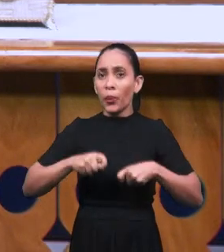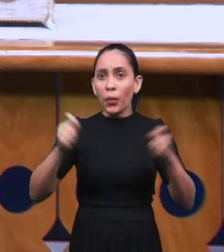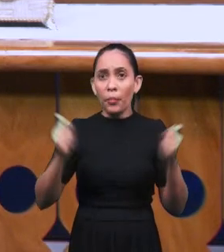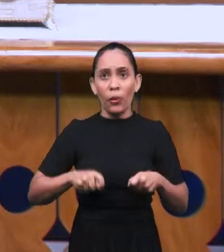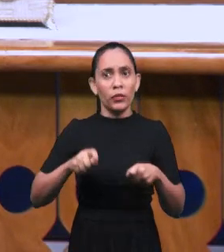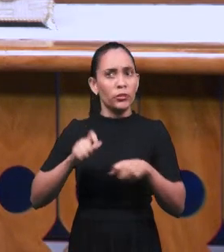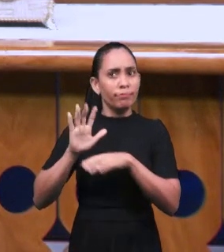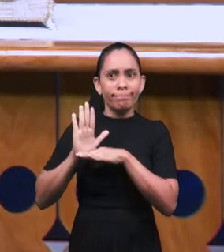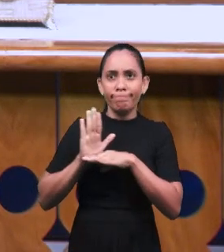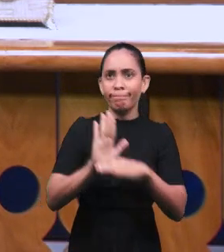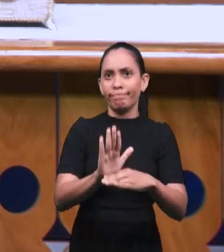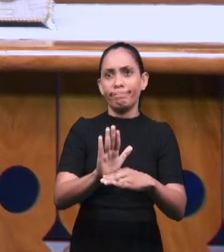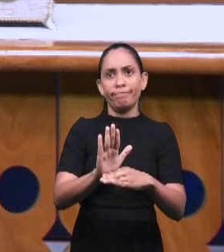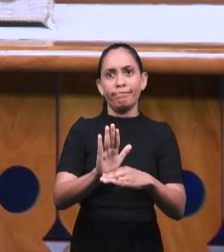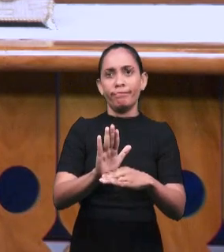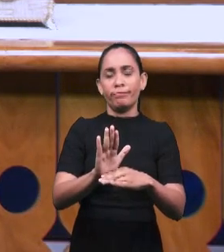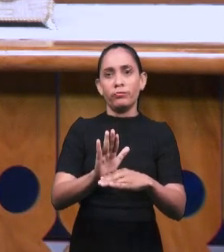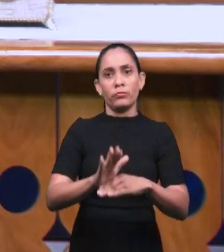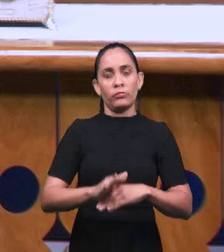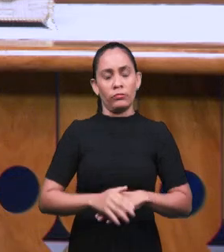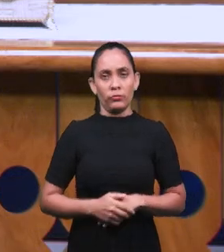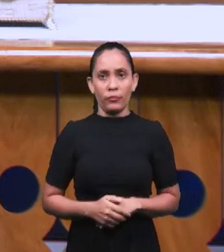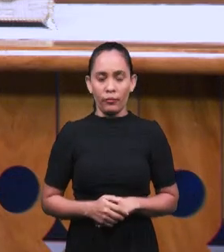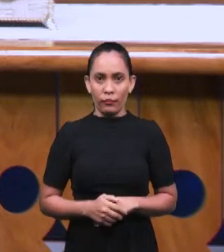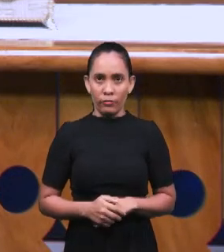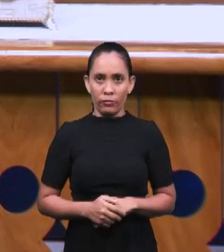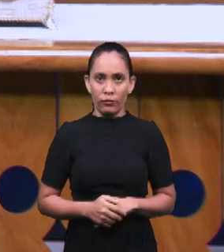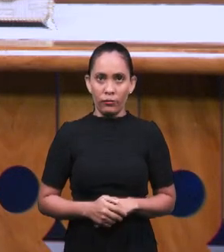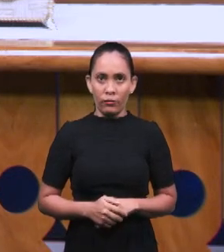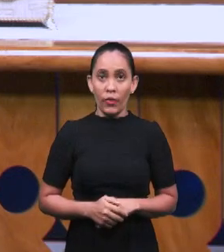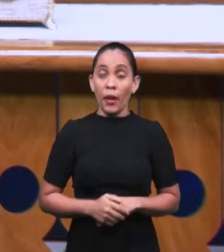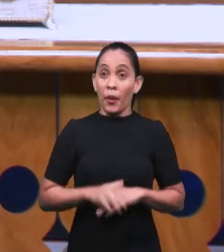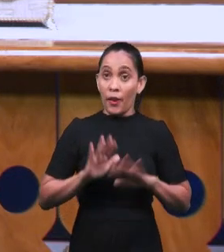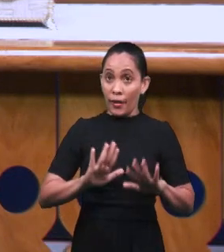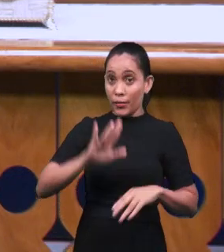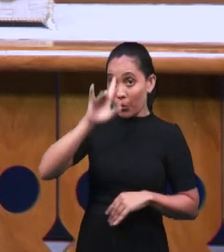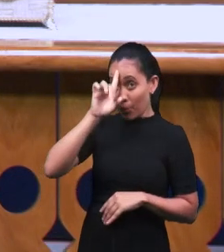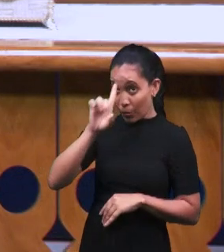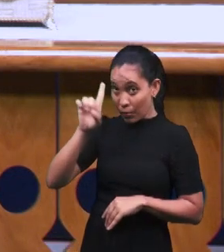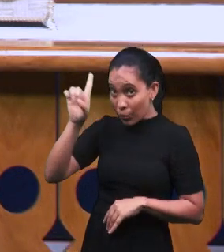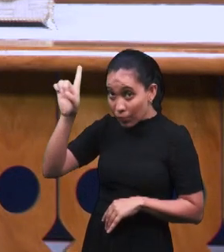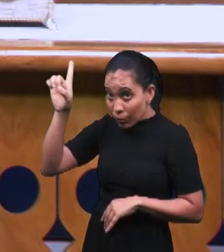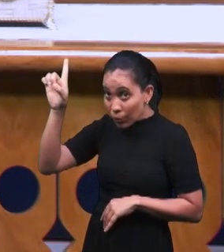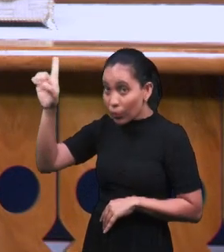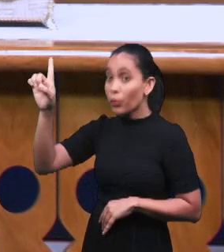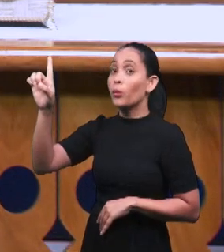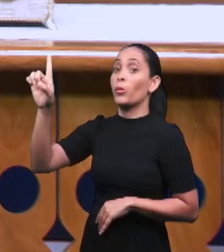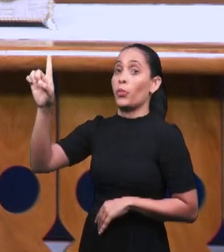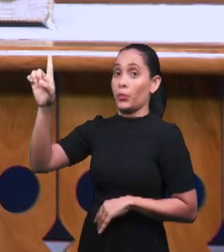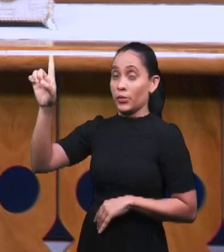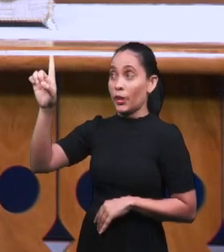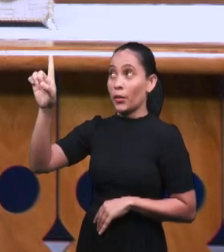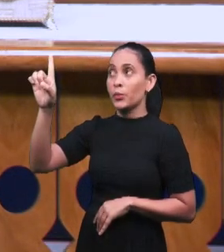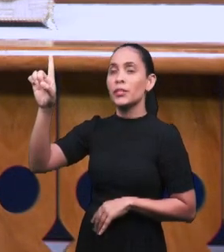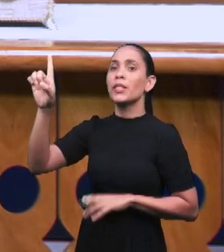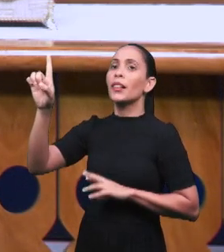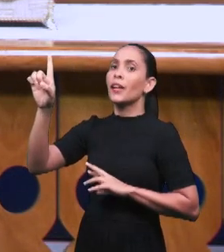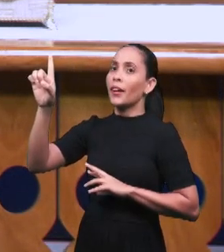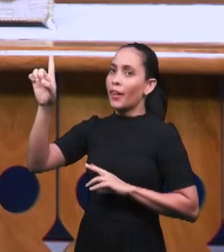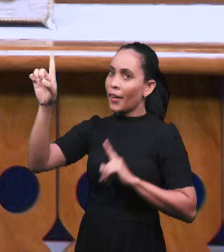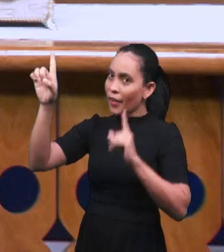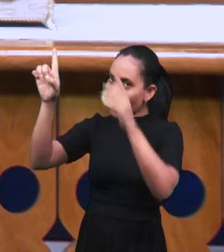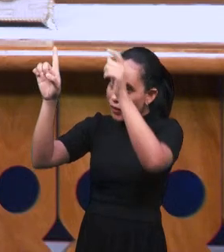problema nenhum nisso. Só que, com Deus, as coisas são tratadas da forma